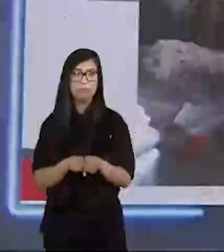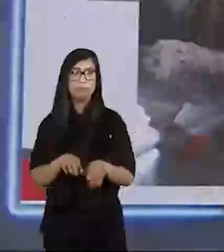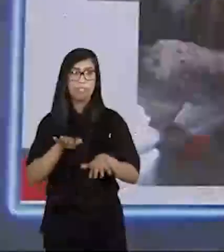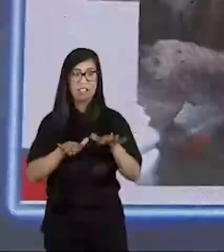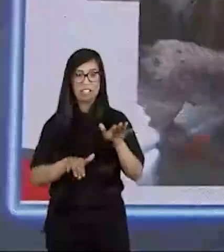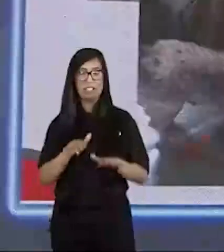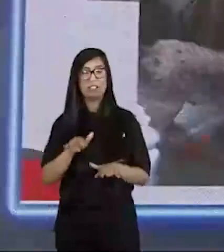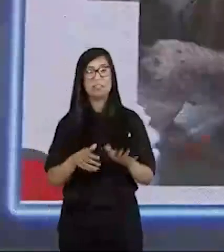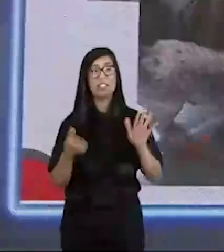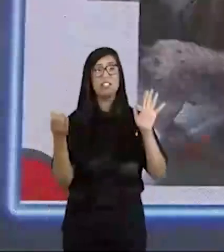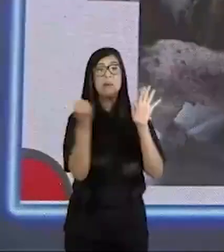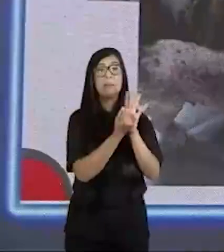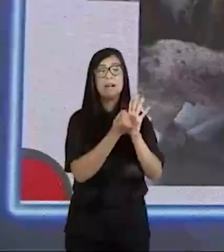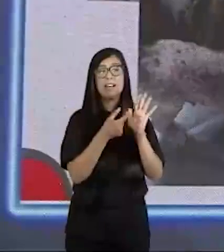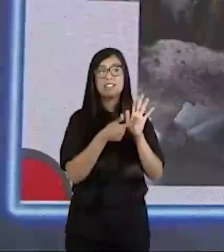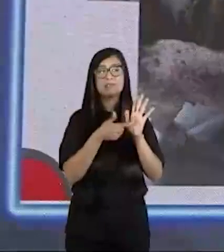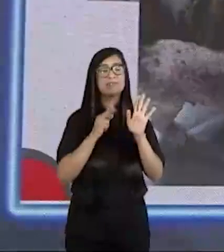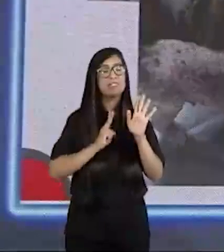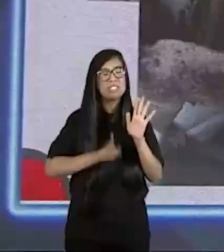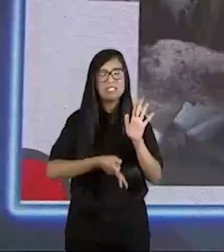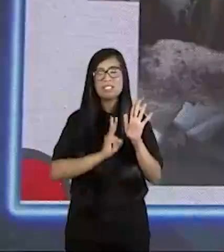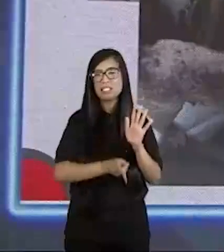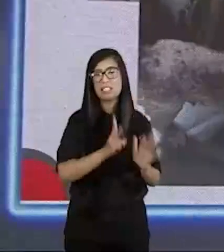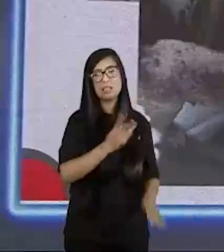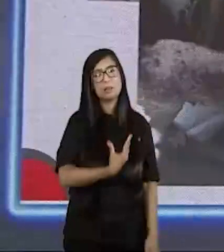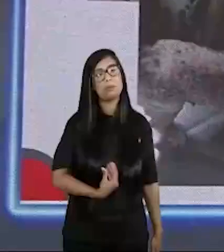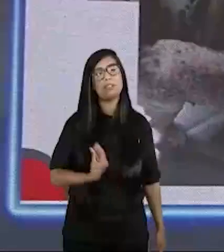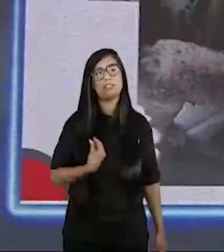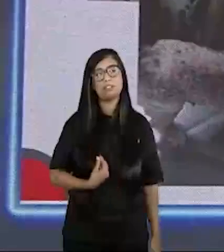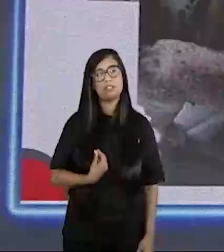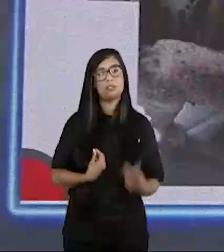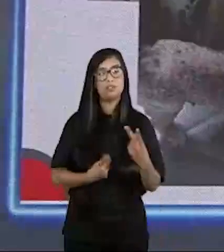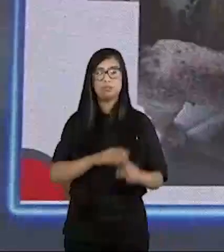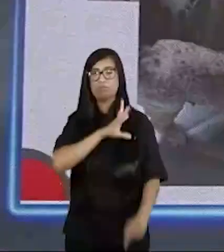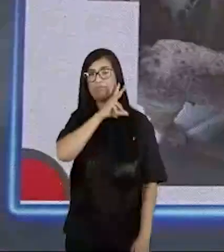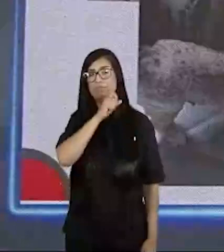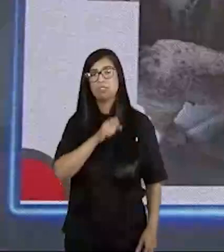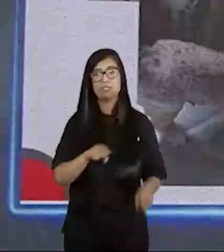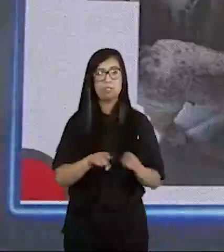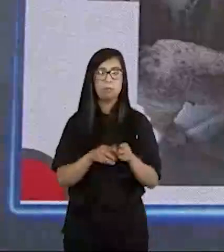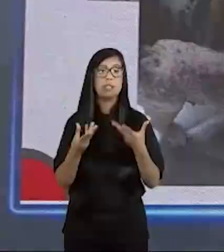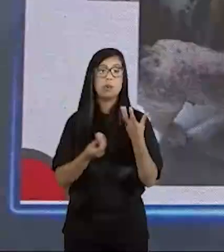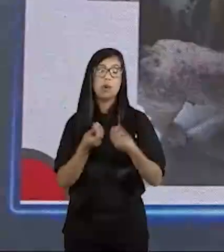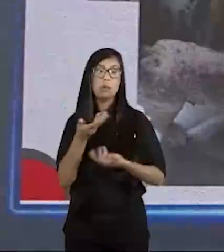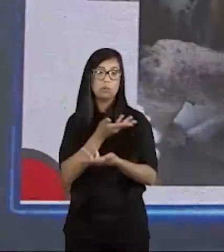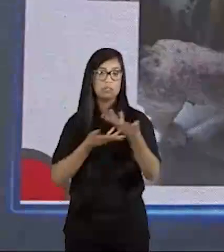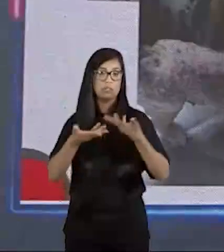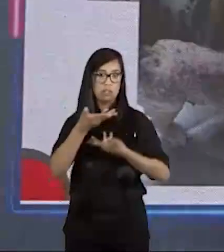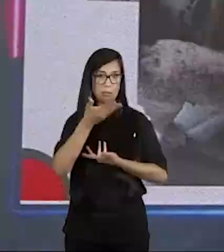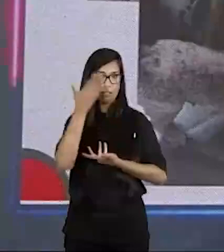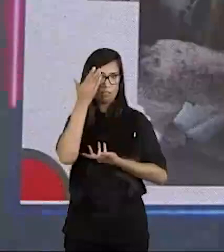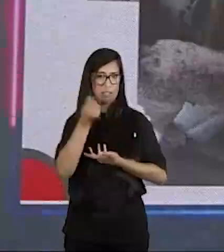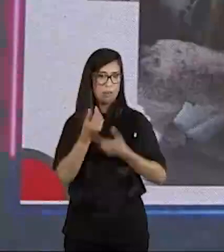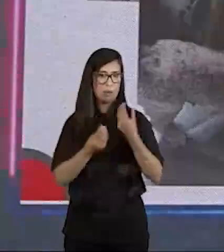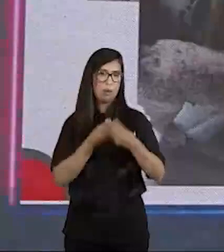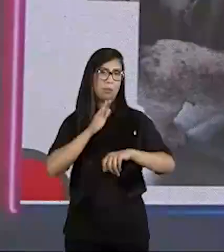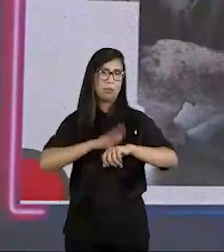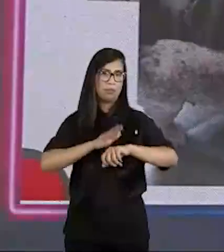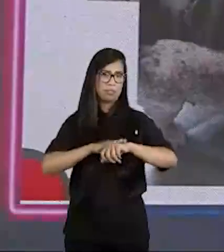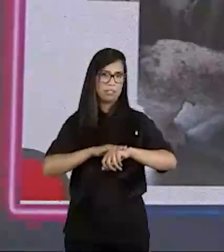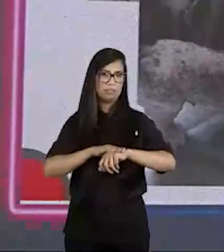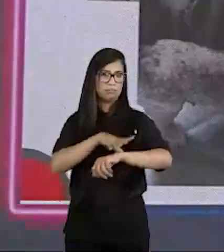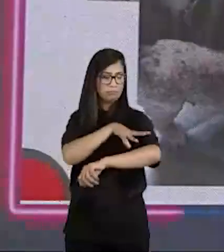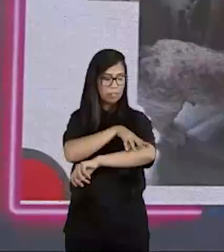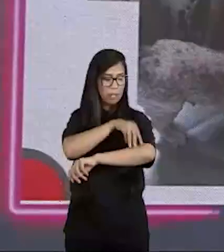crônica também têm esse tipo de padrão de lesão. Bom, que exames a gente vai fazer com esses animais, né, com esse padrão